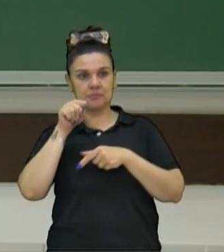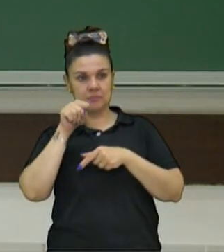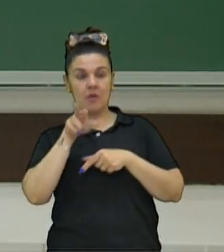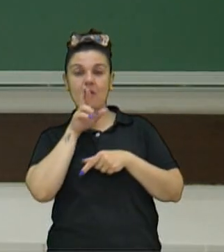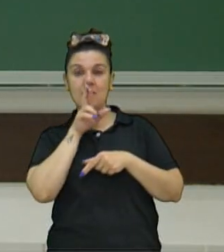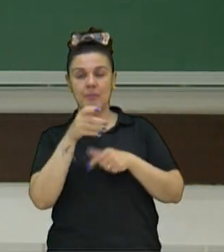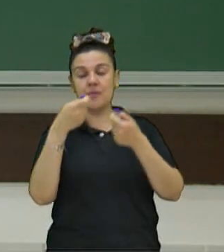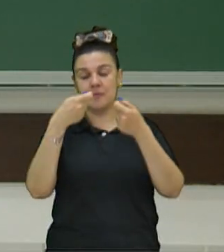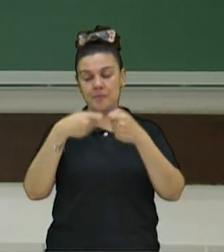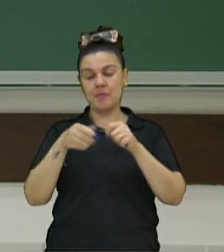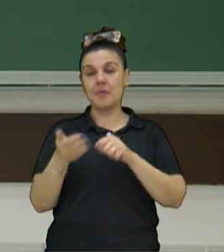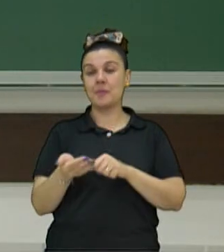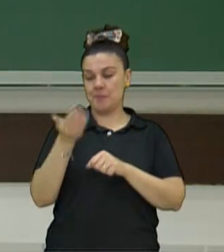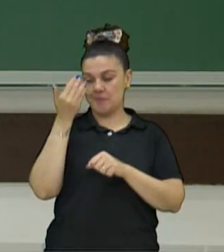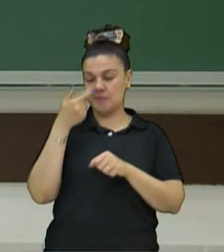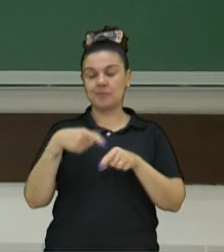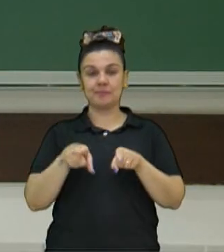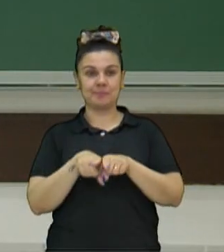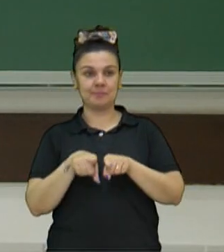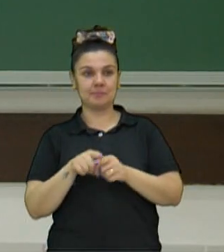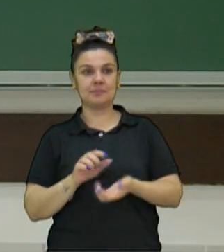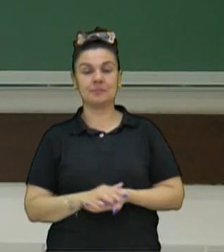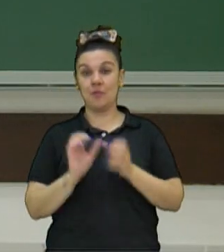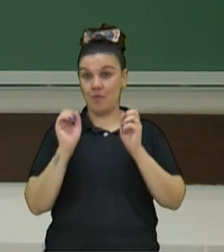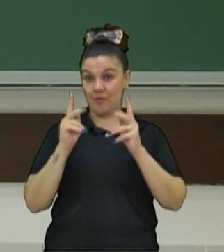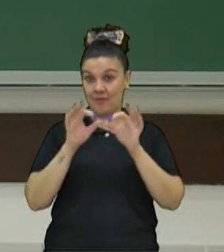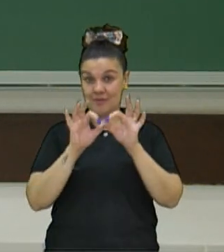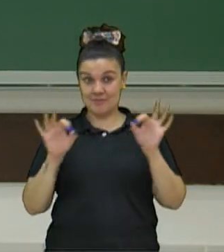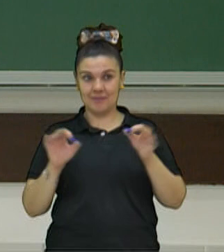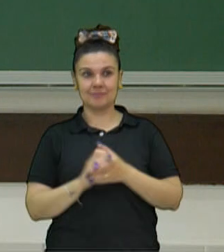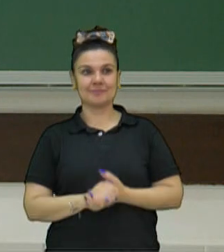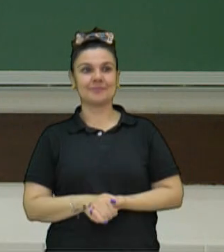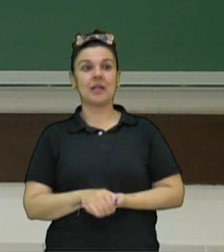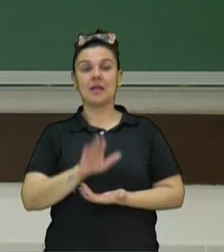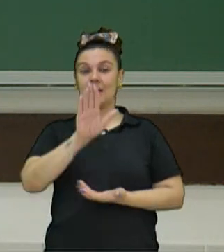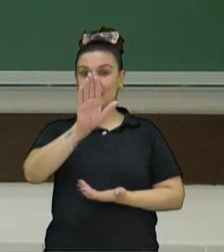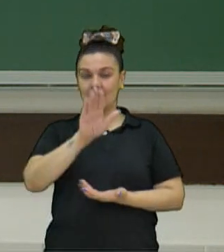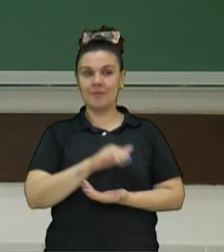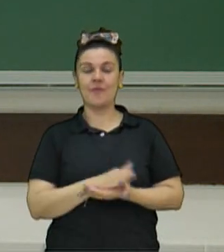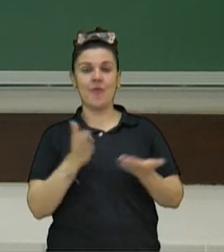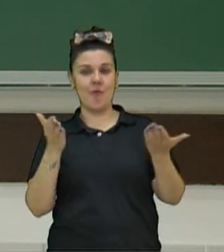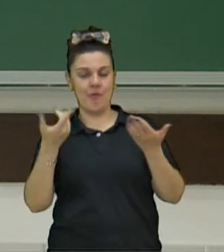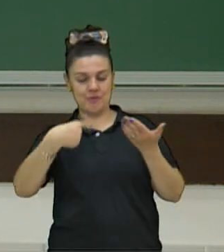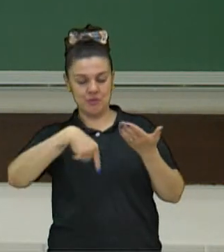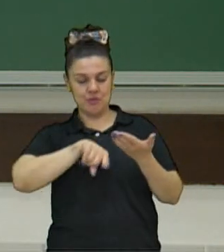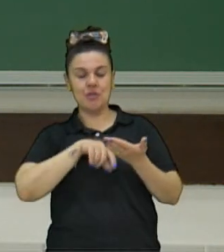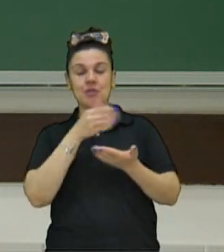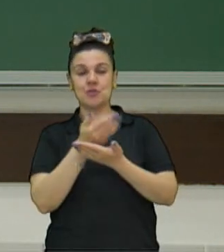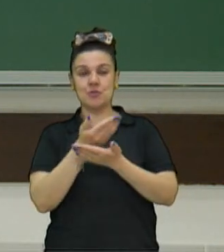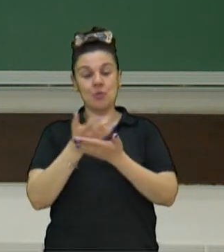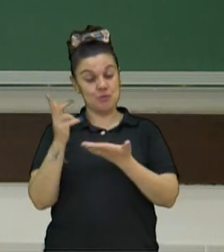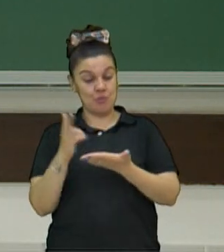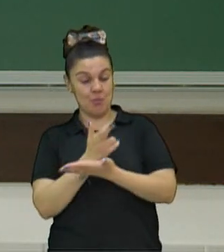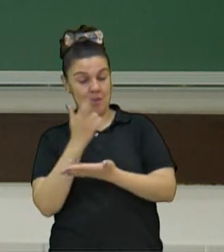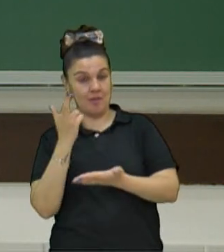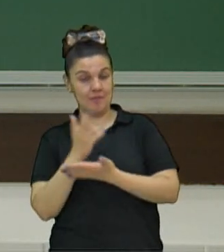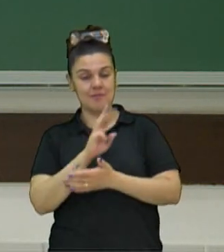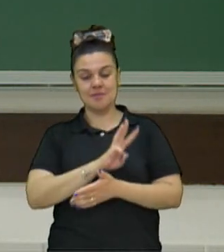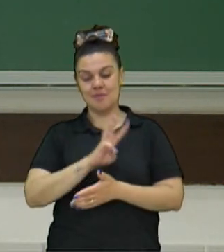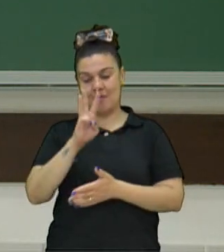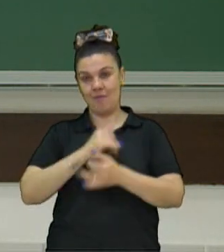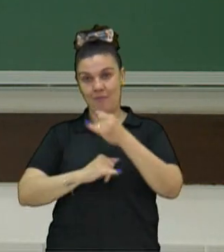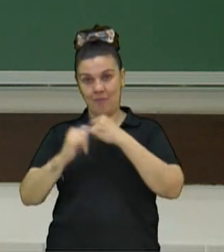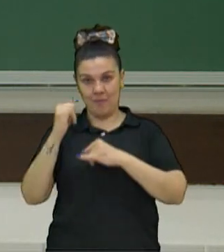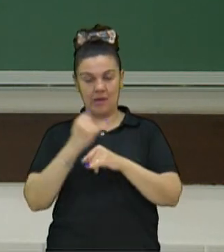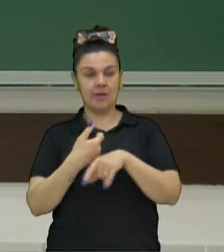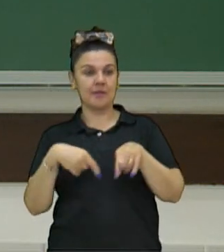resposta, então, tem que estar também no passado. Certo? Muito bem. Então, hoje nós falamos sobre revista online e vimos mais